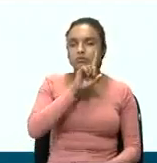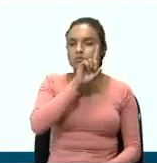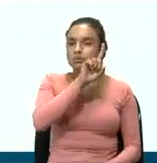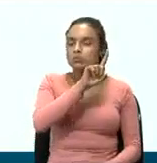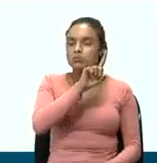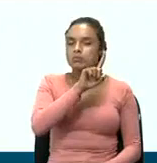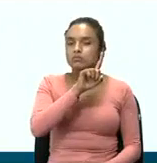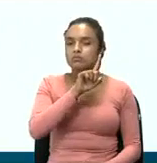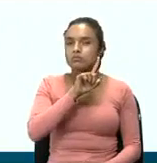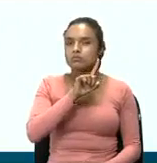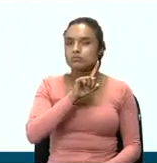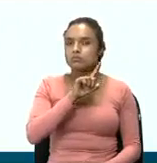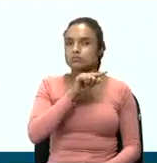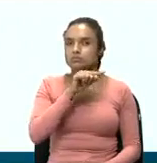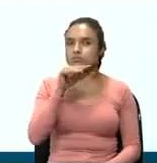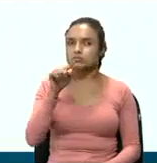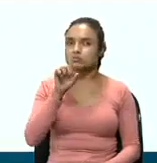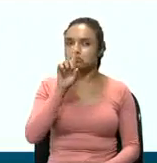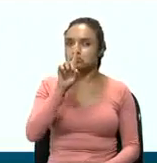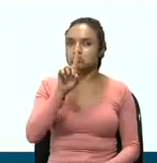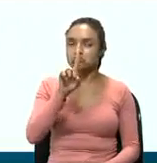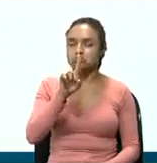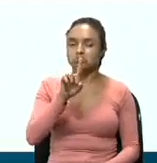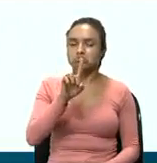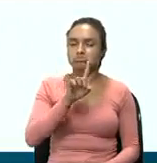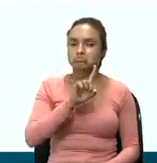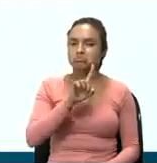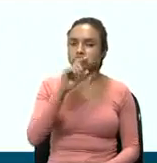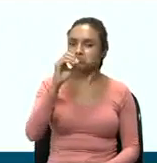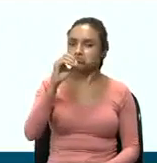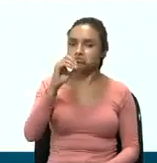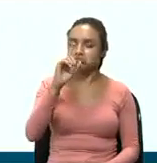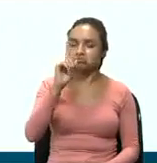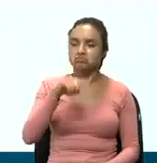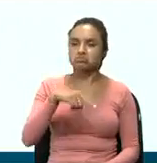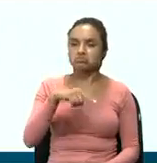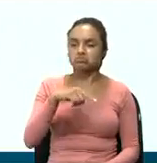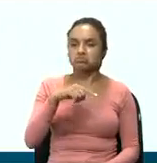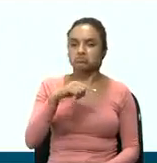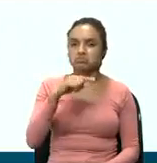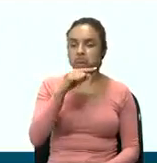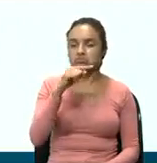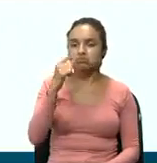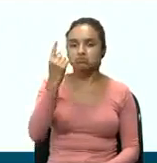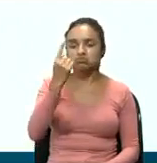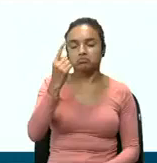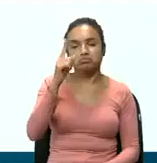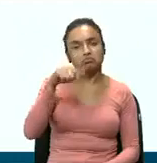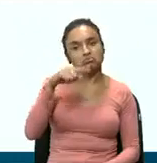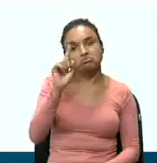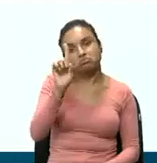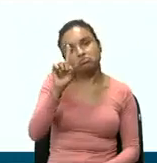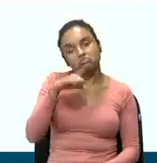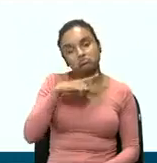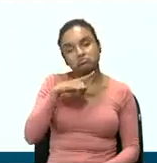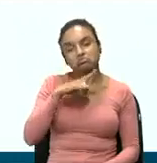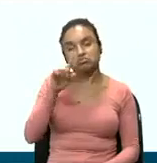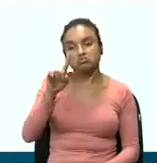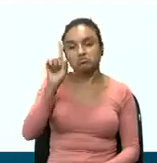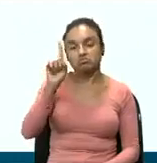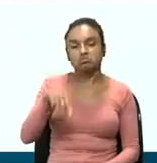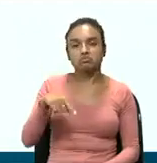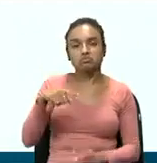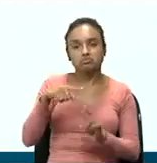vou ter 0. Então, menos 1 elevado a 0, eu vou ter 1. Raiz de 1 é 1. 1 dividido por 1,